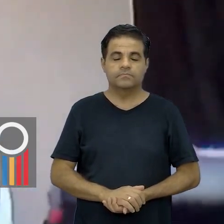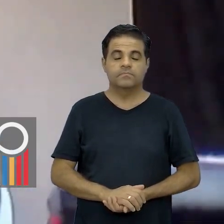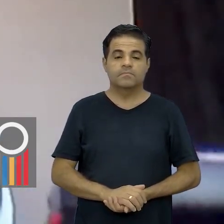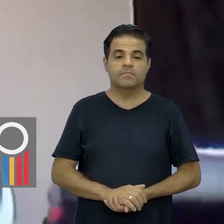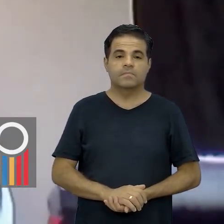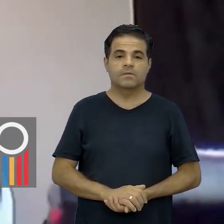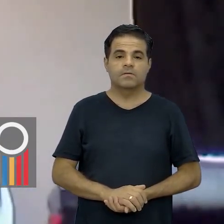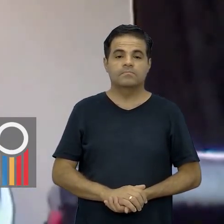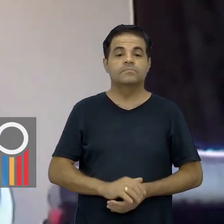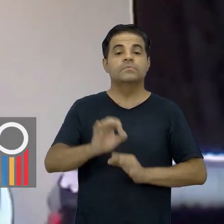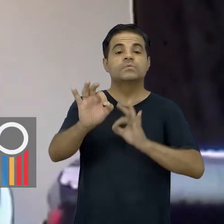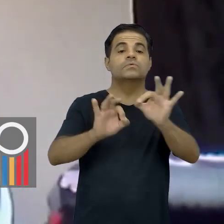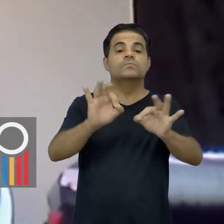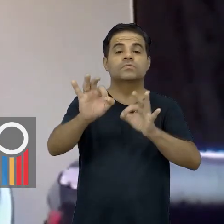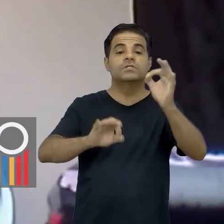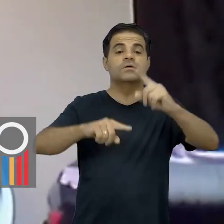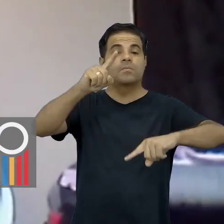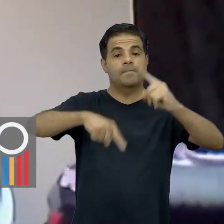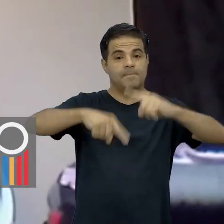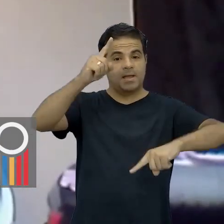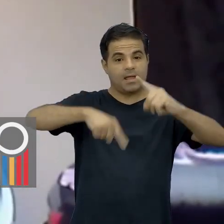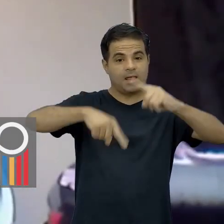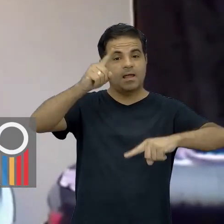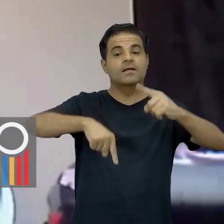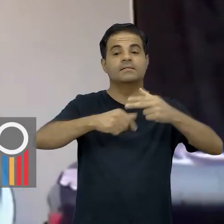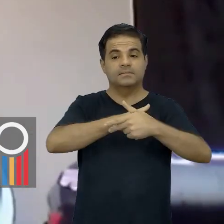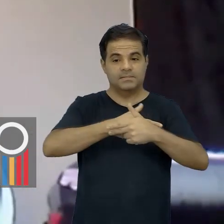a projeção do material